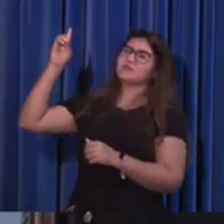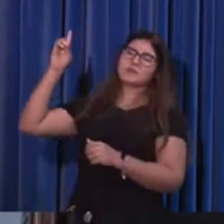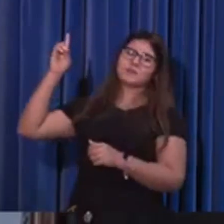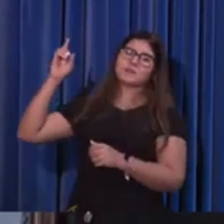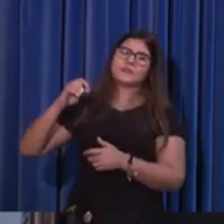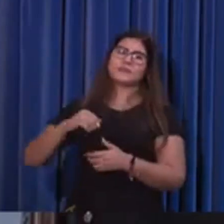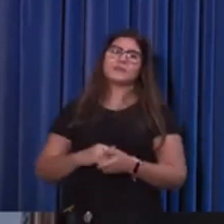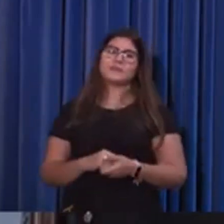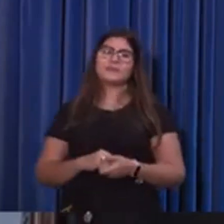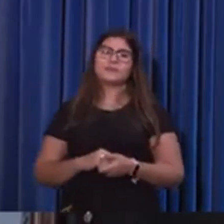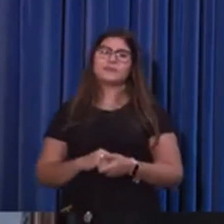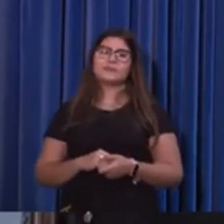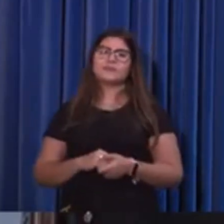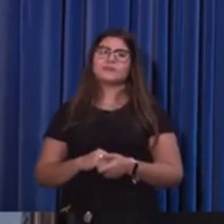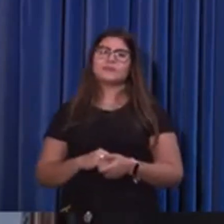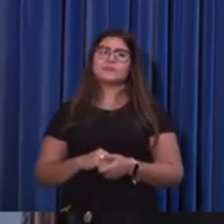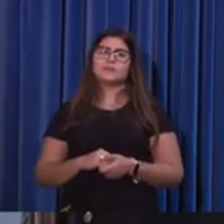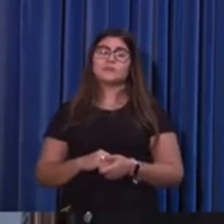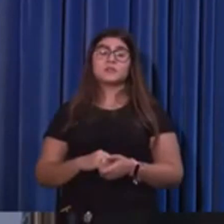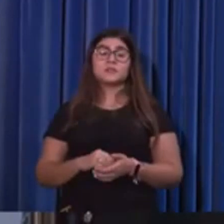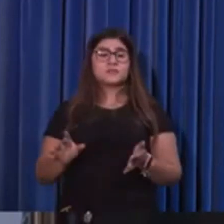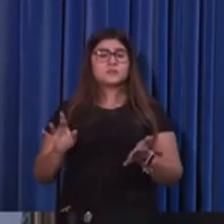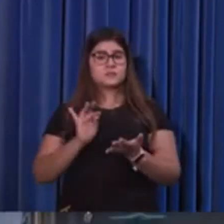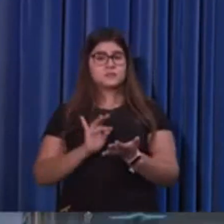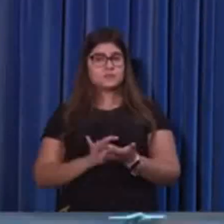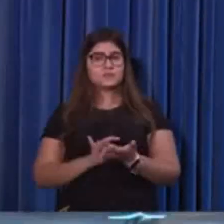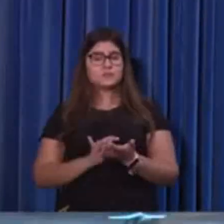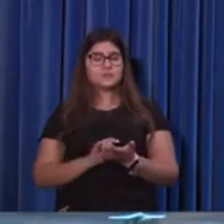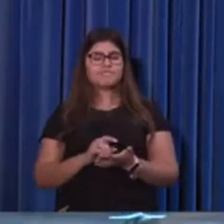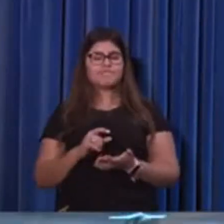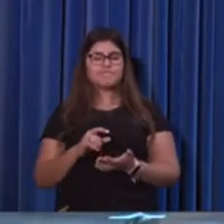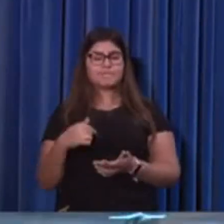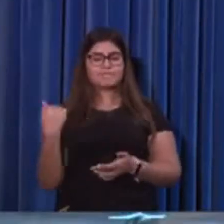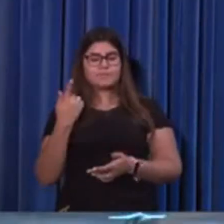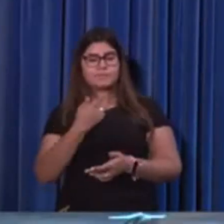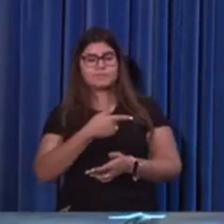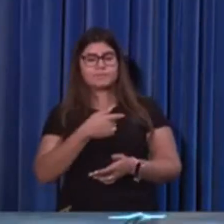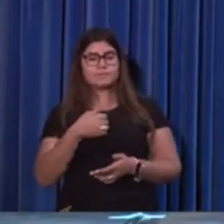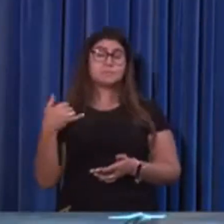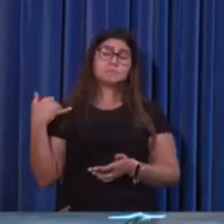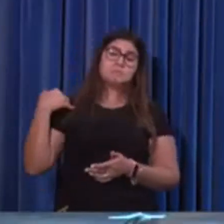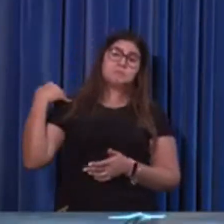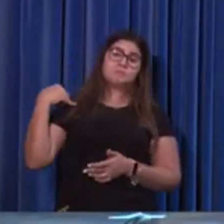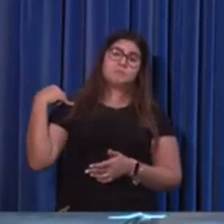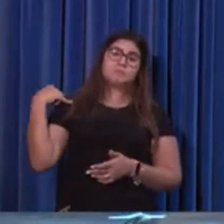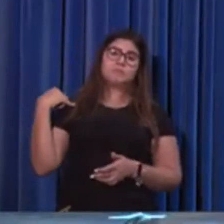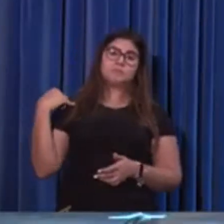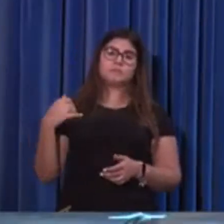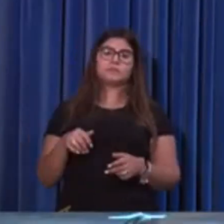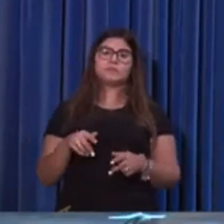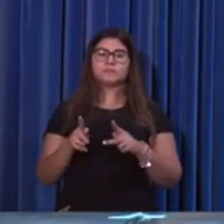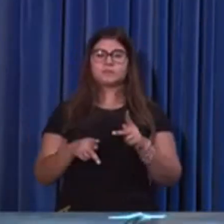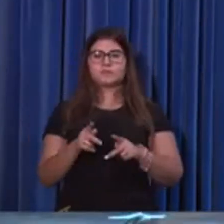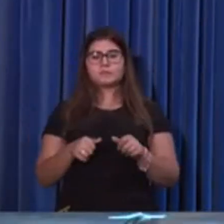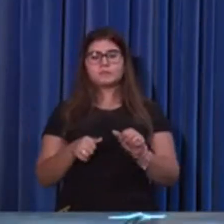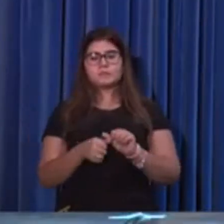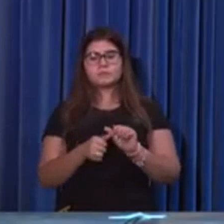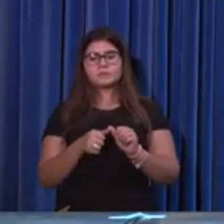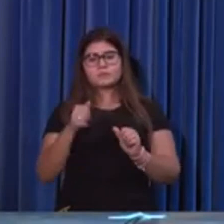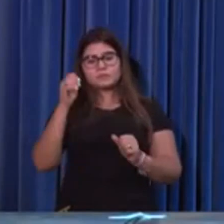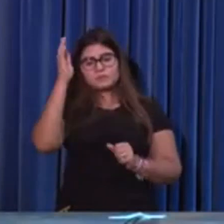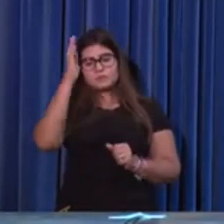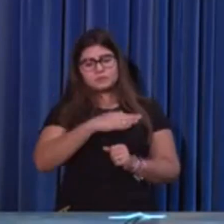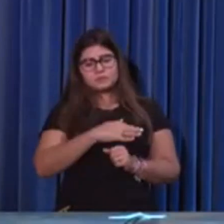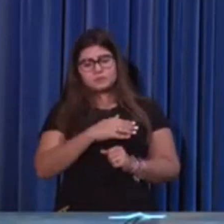Muitas vezes, de fato, são os arrogantes e os que praticam o mal que prosperam e